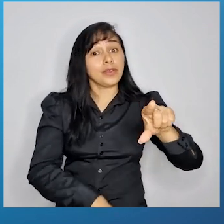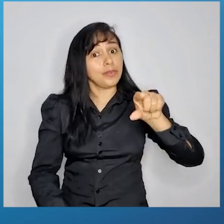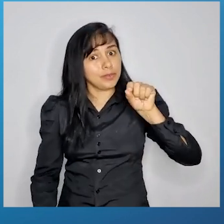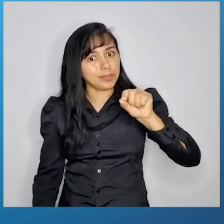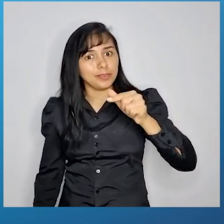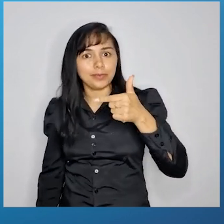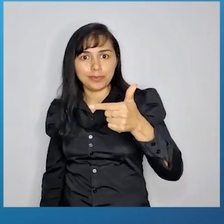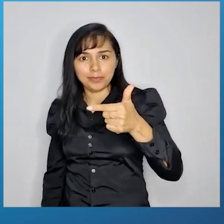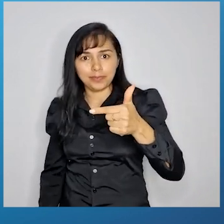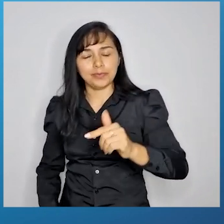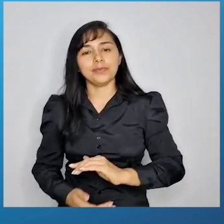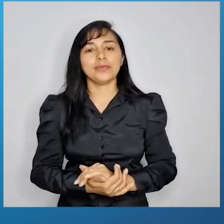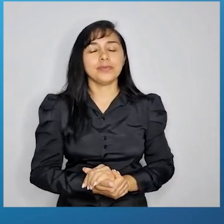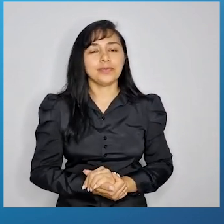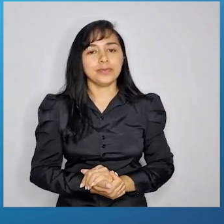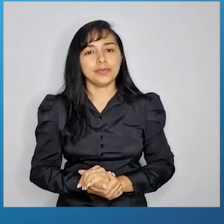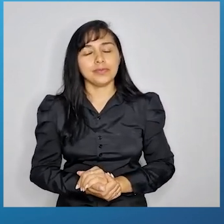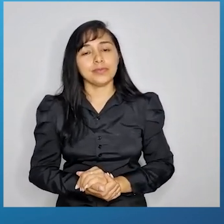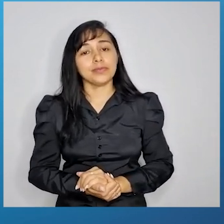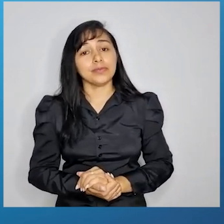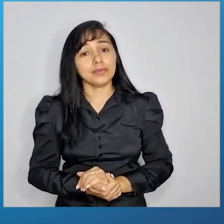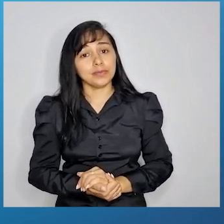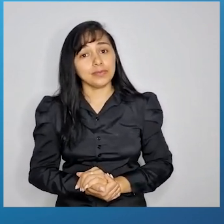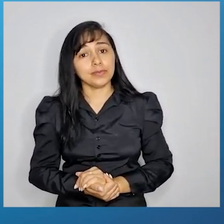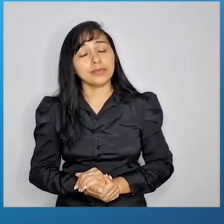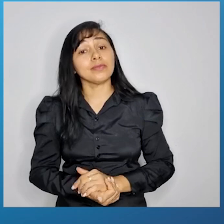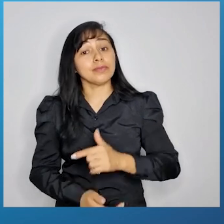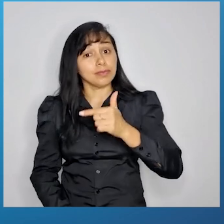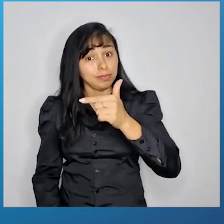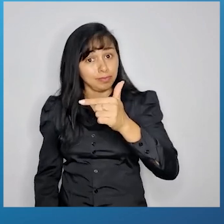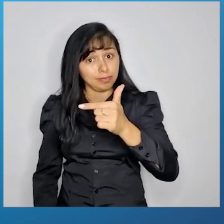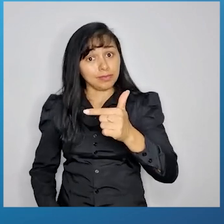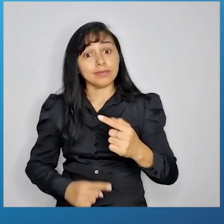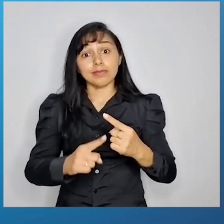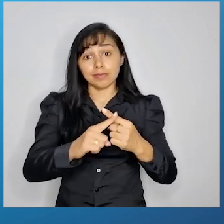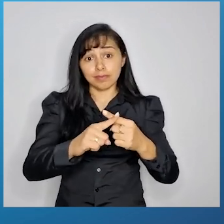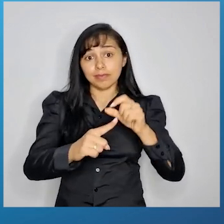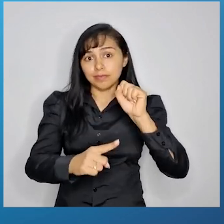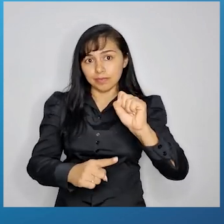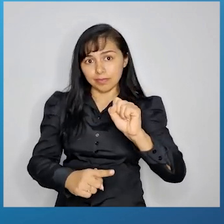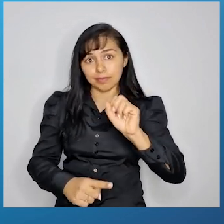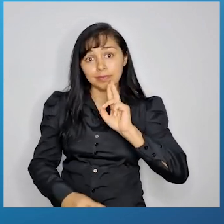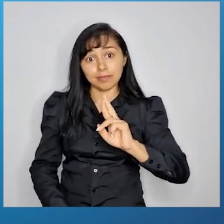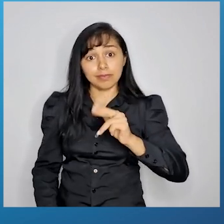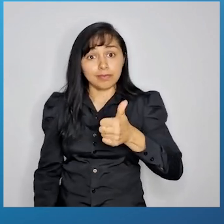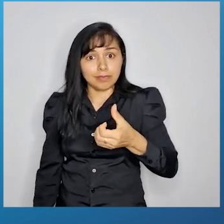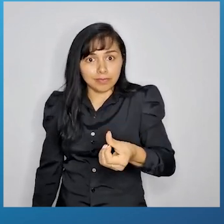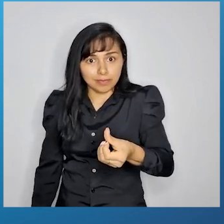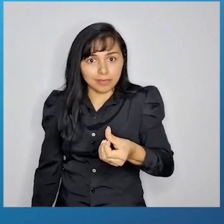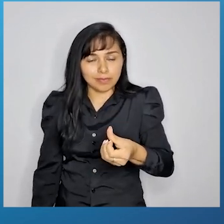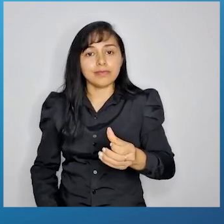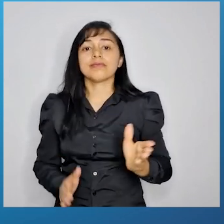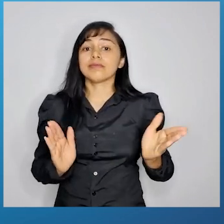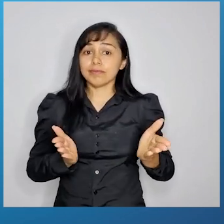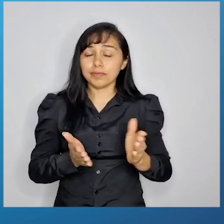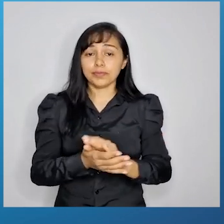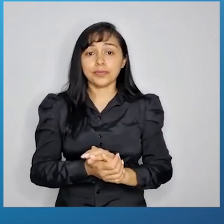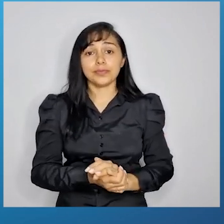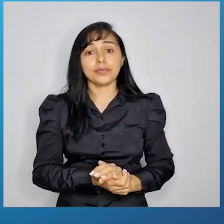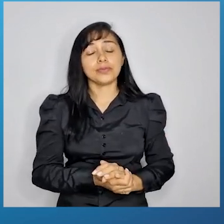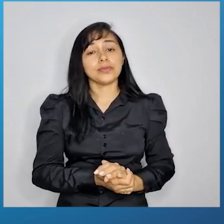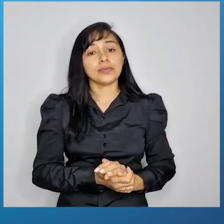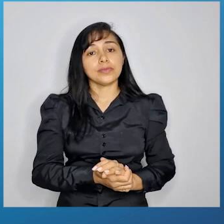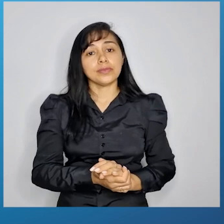vamos trabalhar com o 2. 2 vezes 8, 16. Coloco o